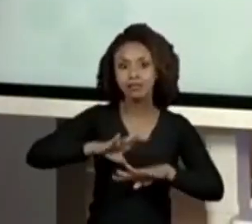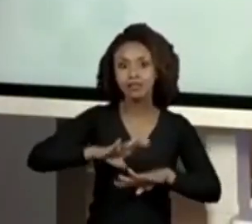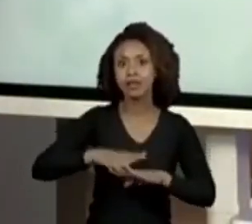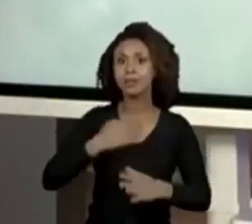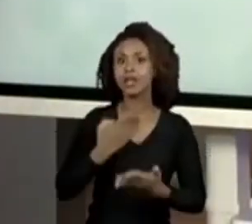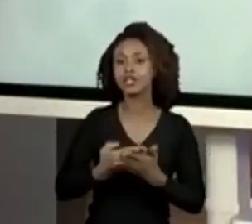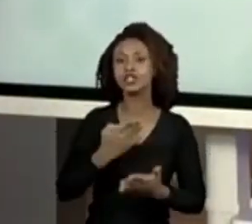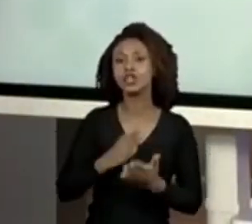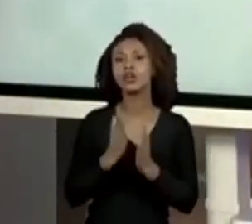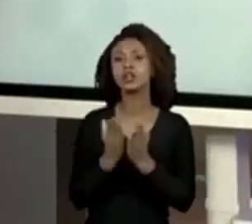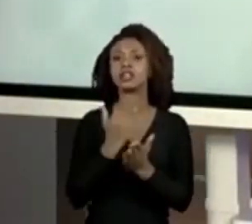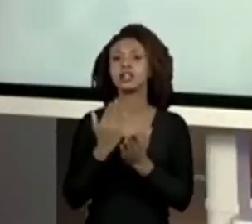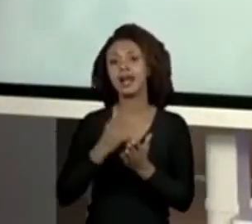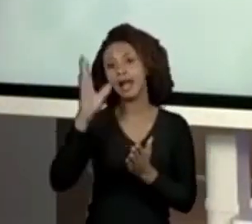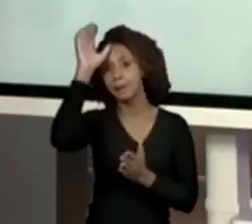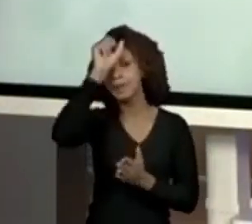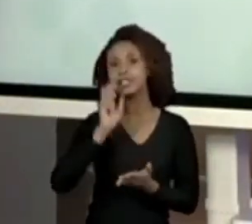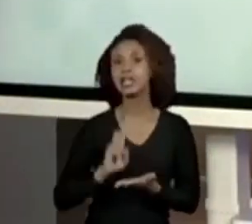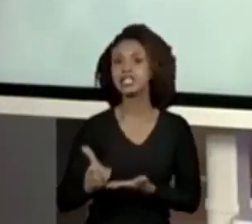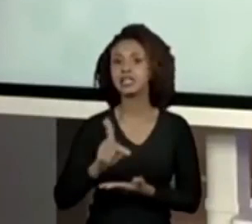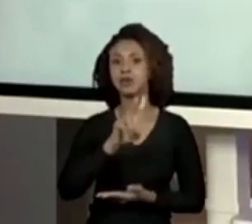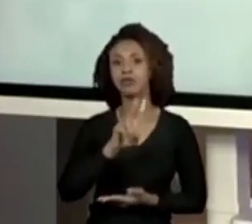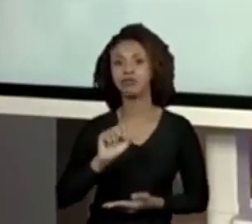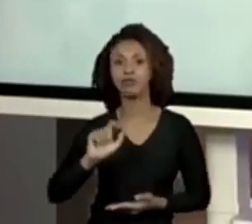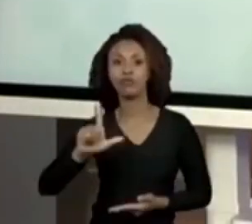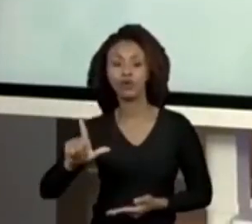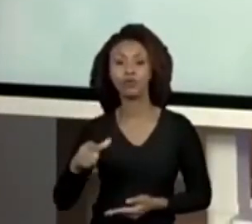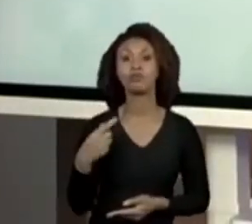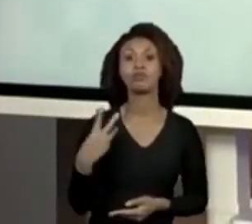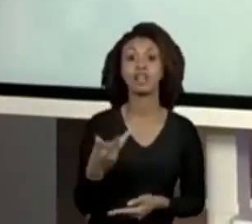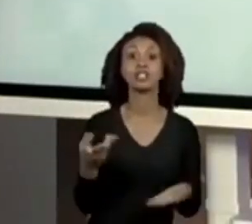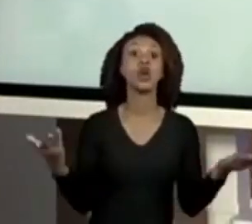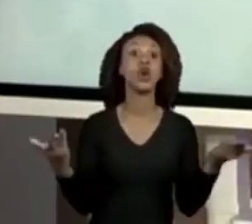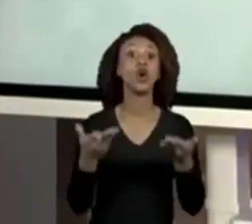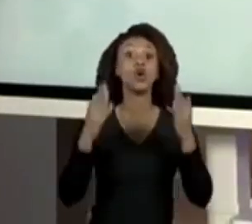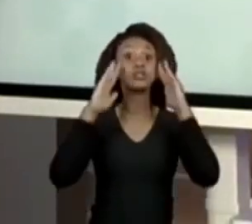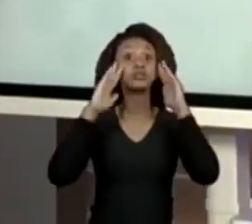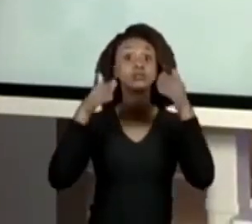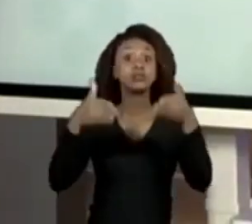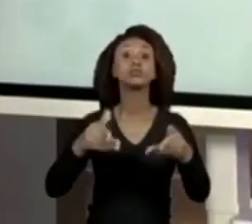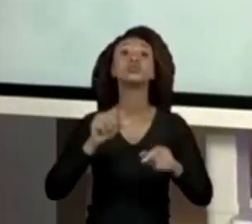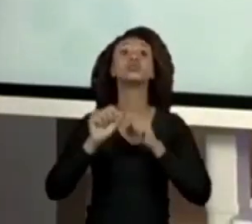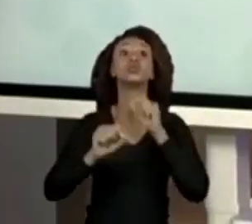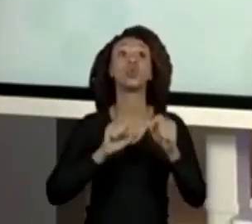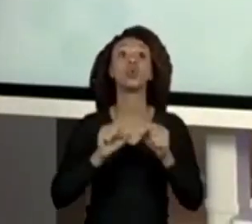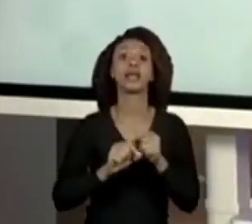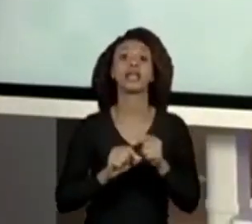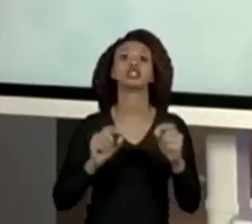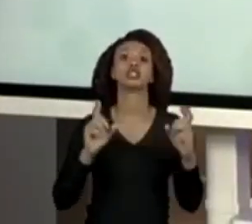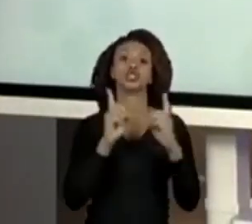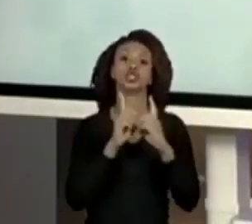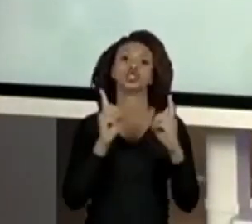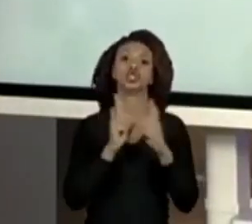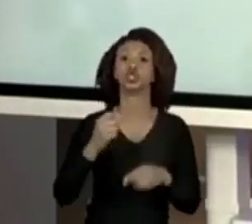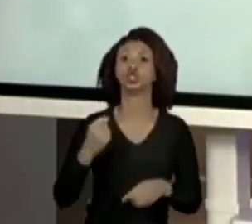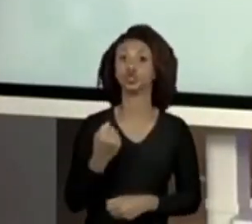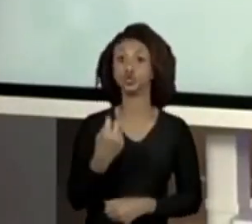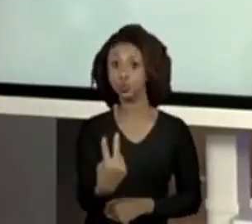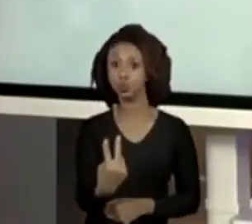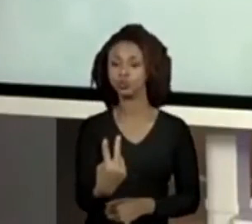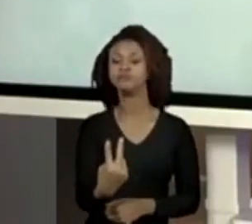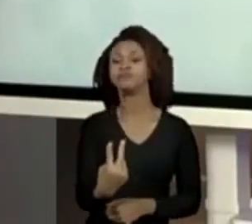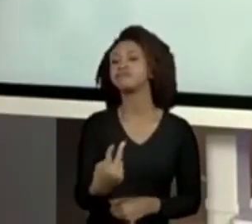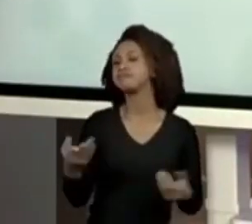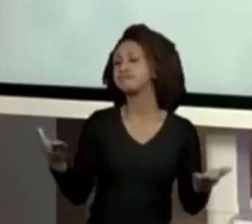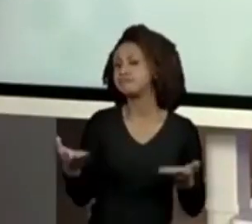do Aprender Sempre, volume 3, e a gente está dando especial atenção para a sequência didática 2. Essa semana aqui,